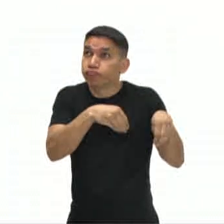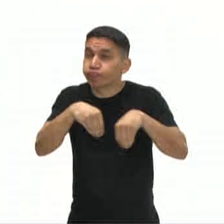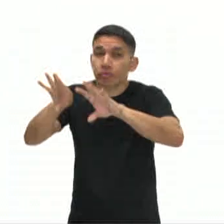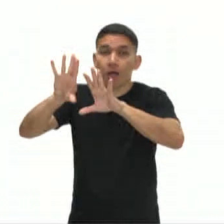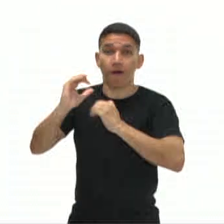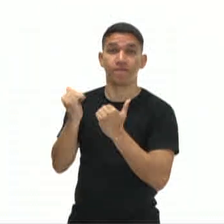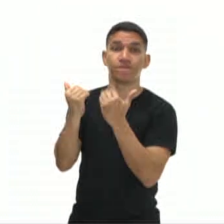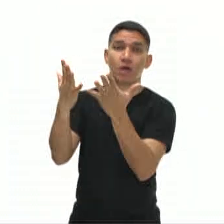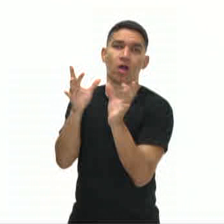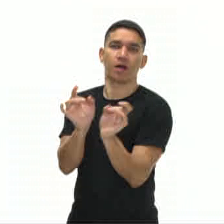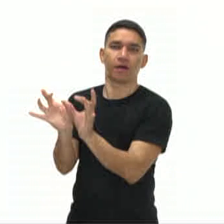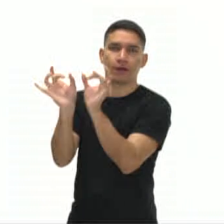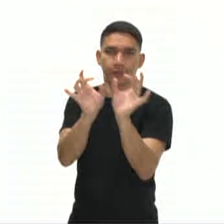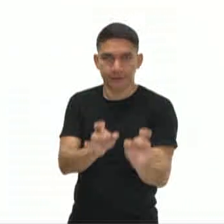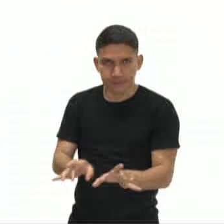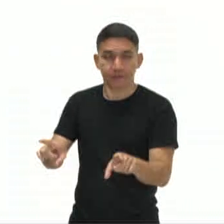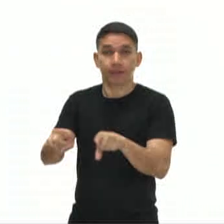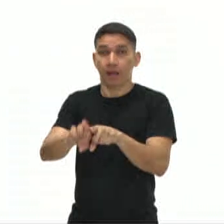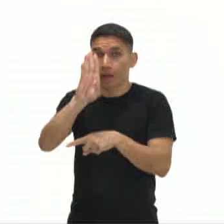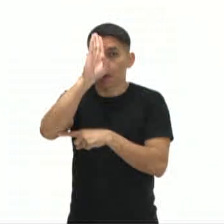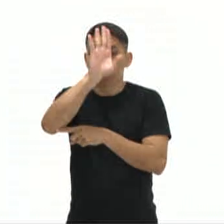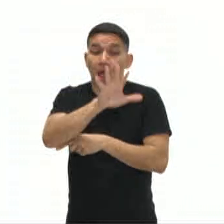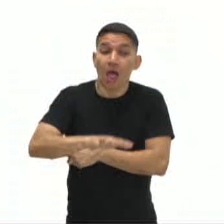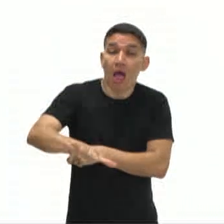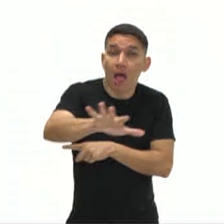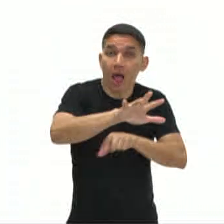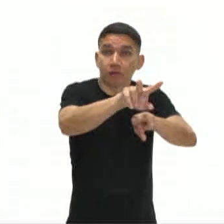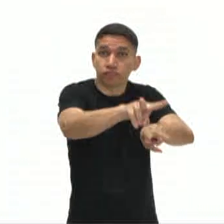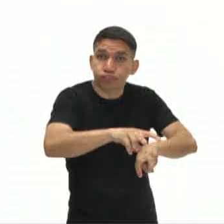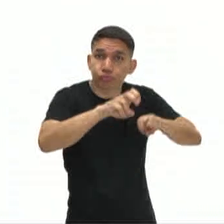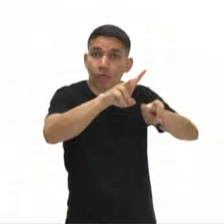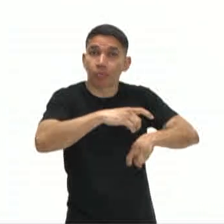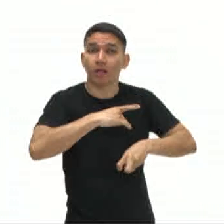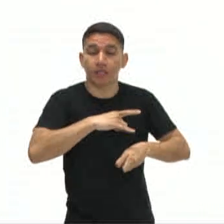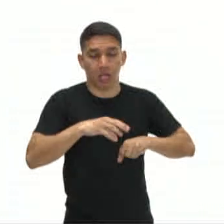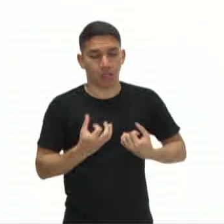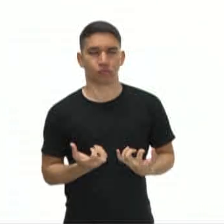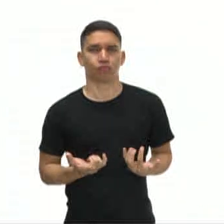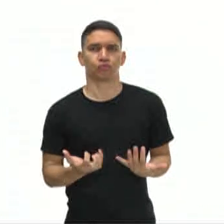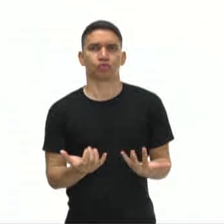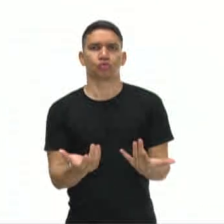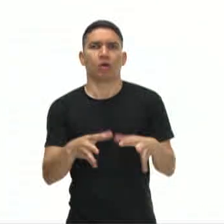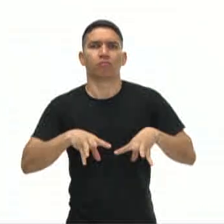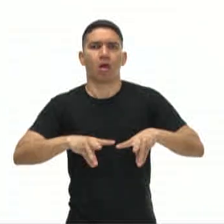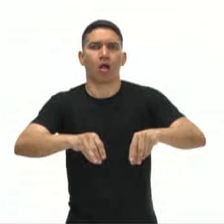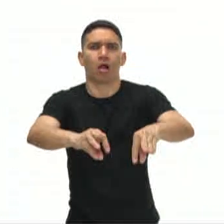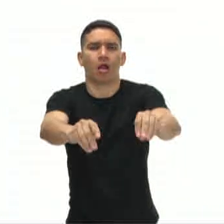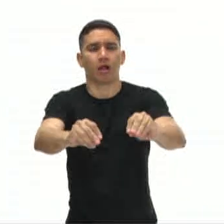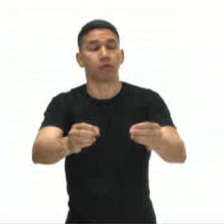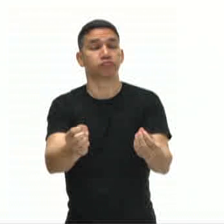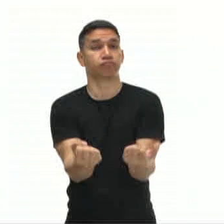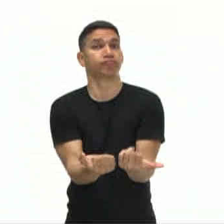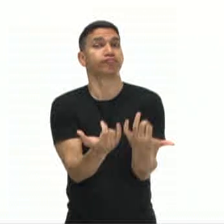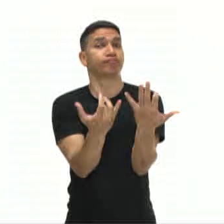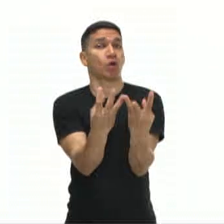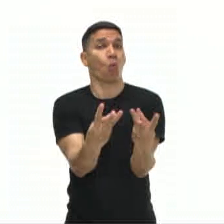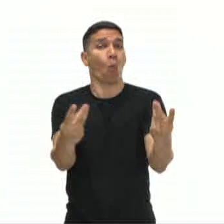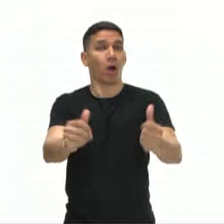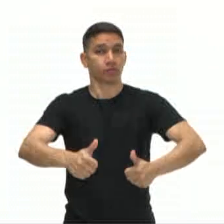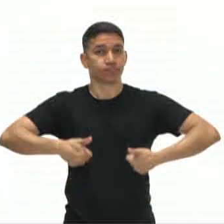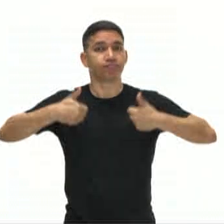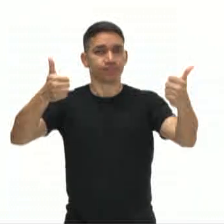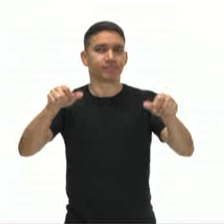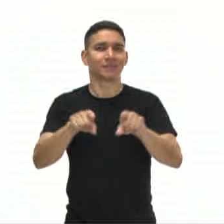disso daí. E as principais áreas agrícolas apresentam solo férteis. No mercado agrícola